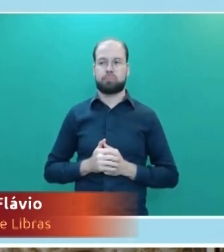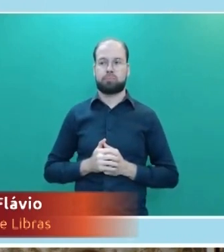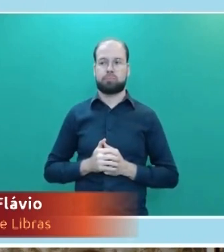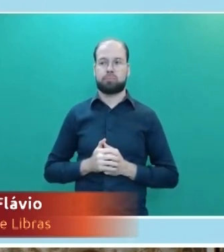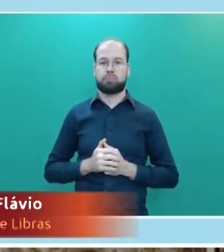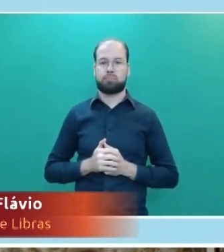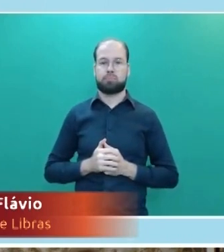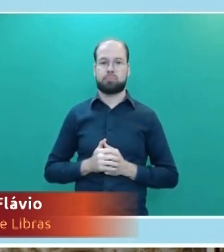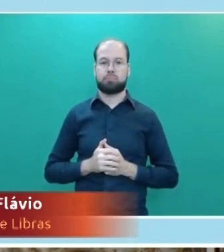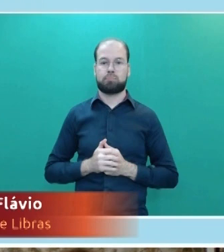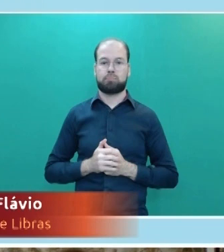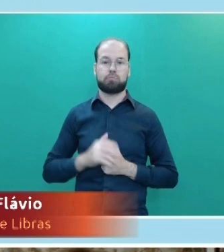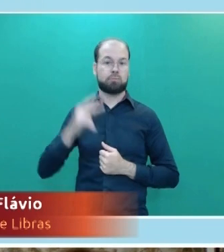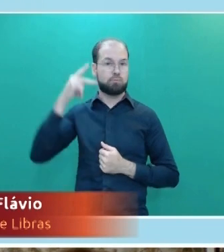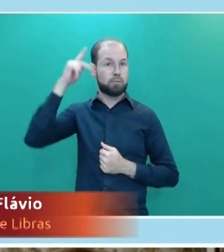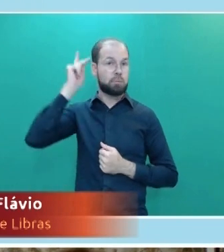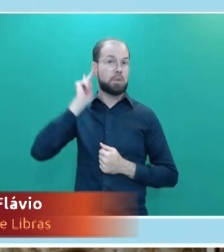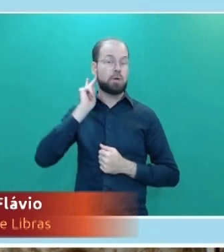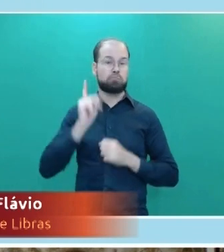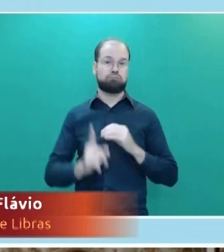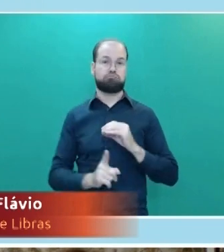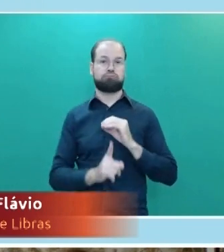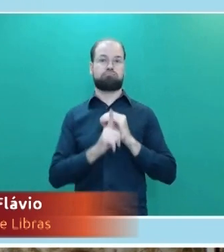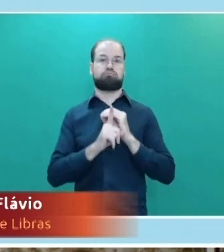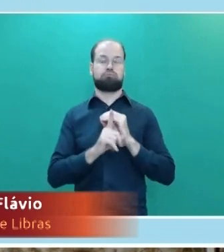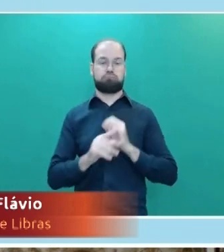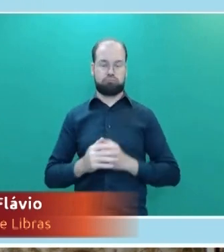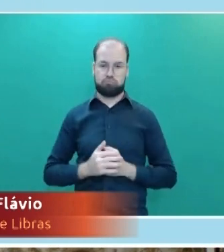Camila, não estou te ouvindo.